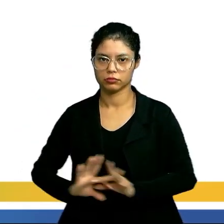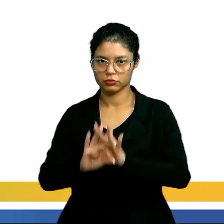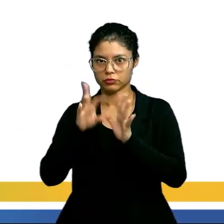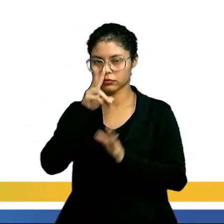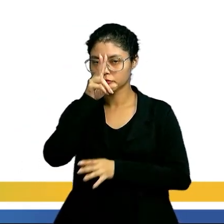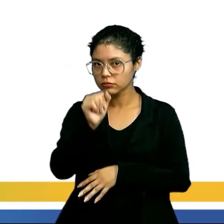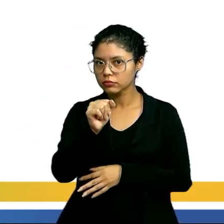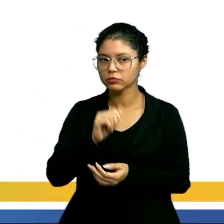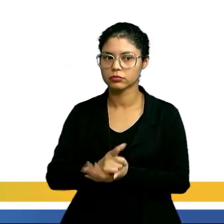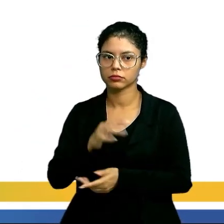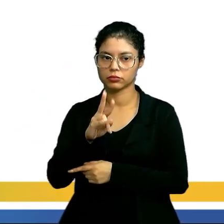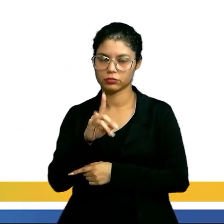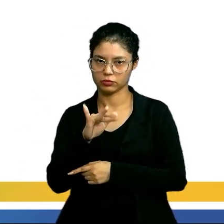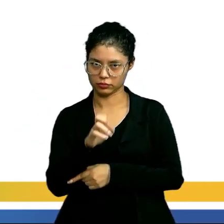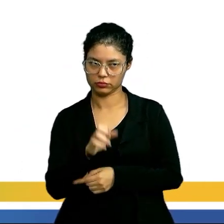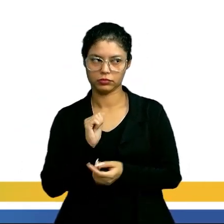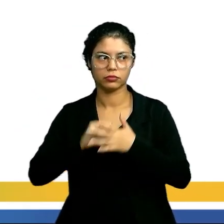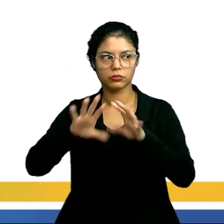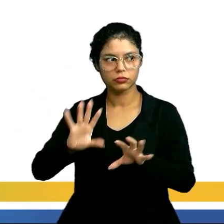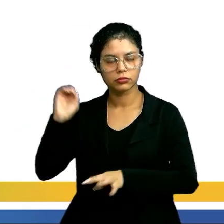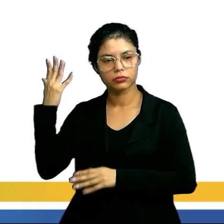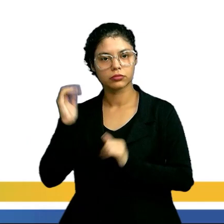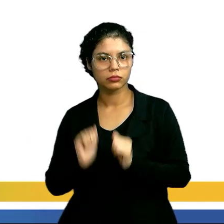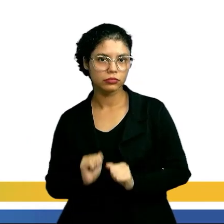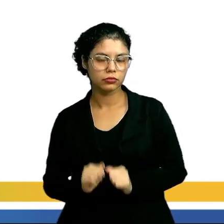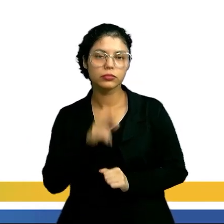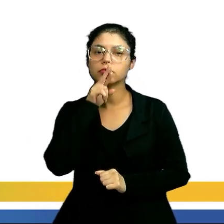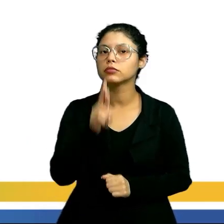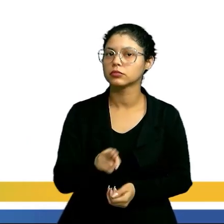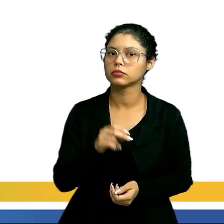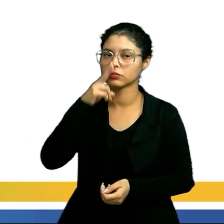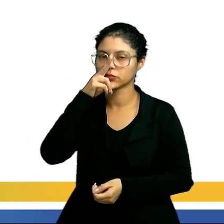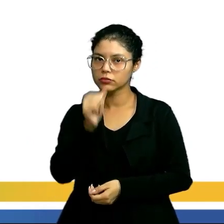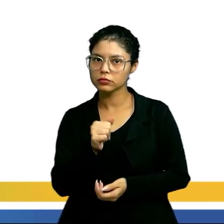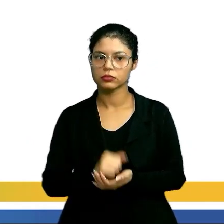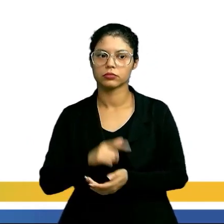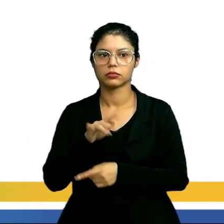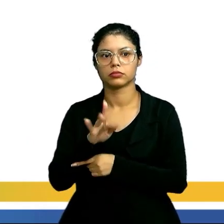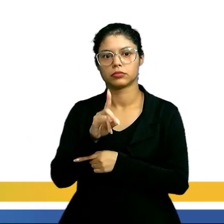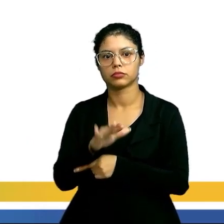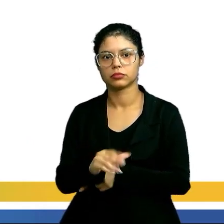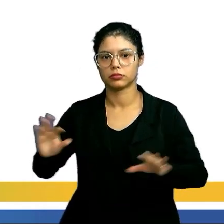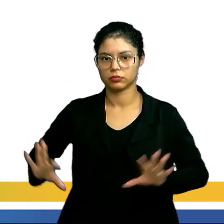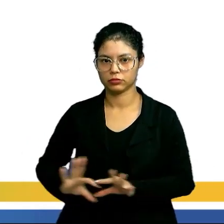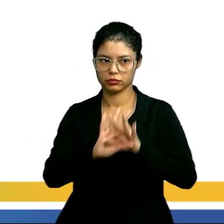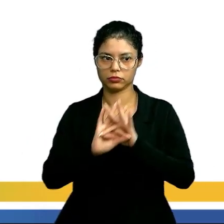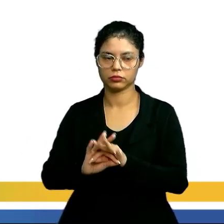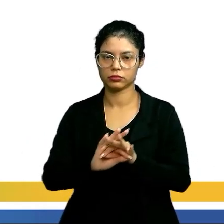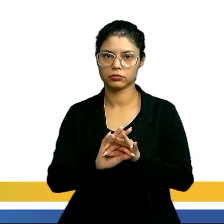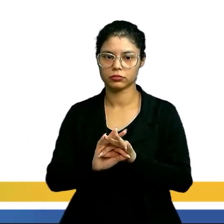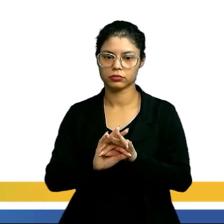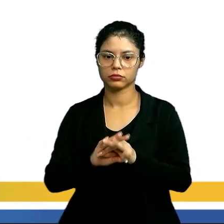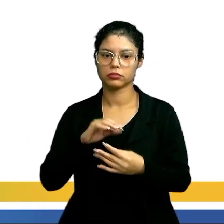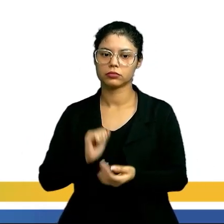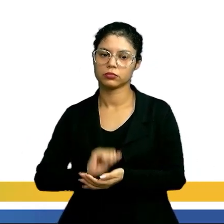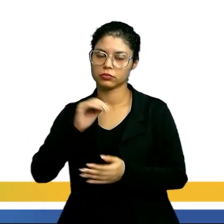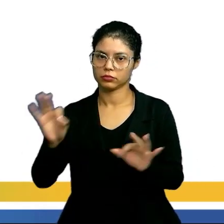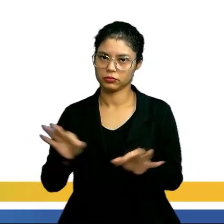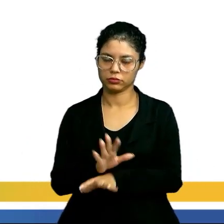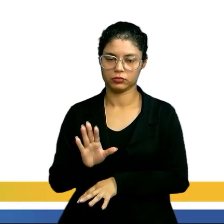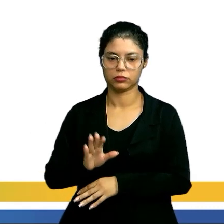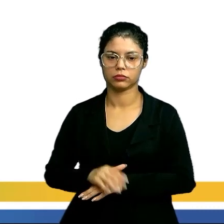das nossas principais energias, energia associada ao movimento, ela nos diz que o total de um sistema é uma grandeza que se conserva